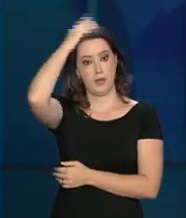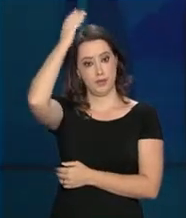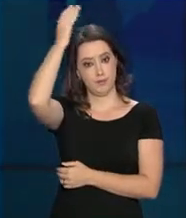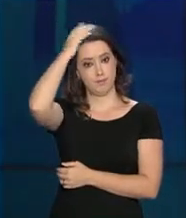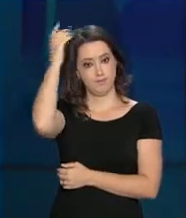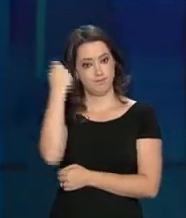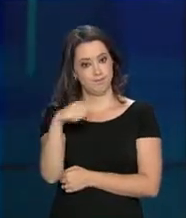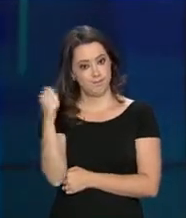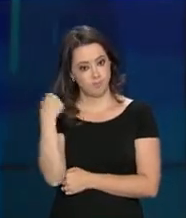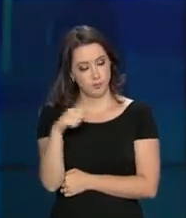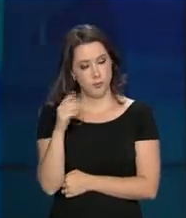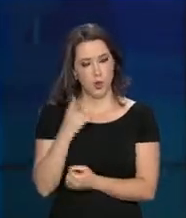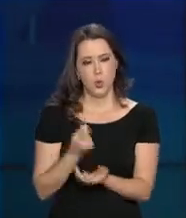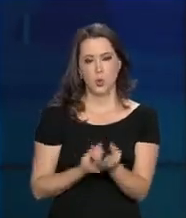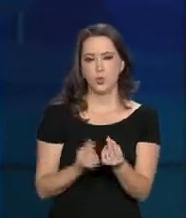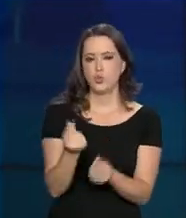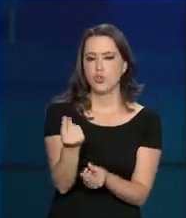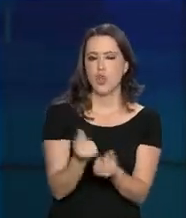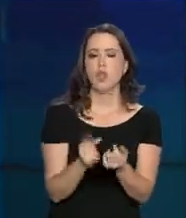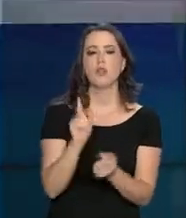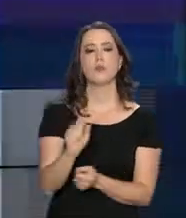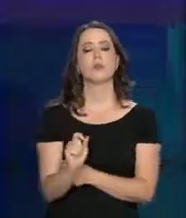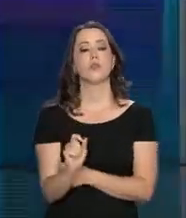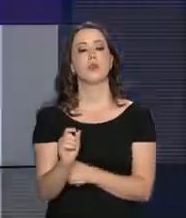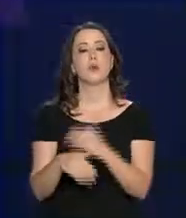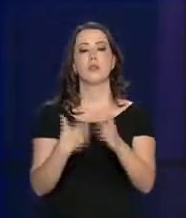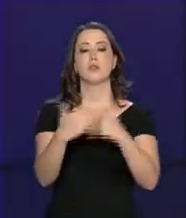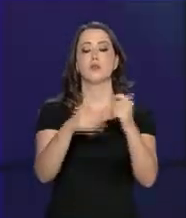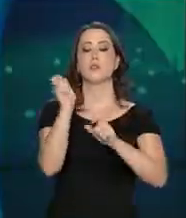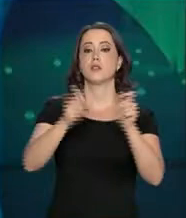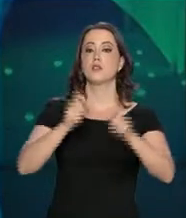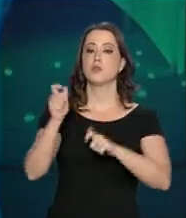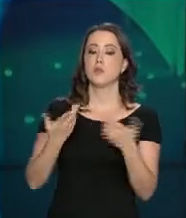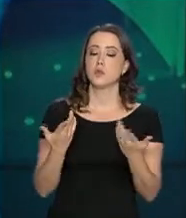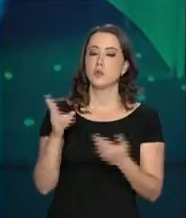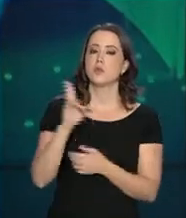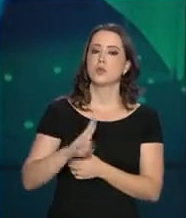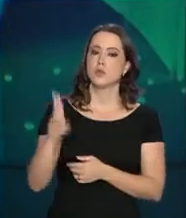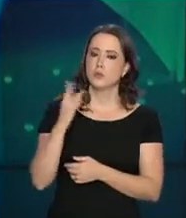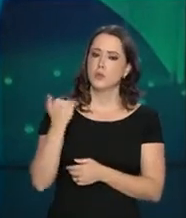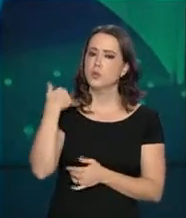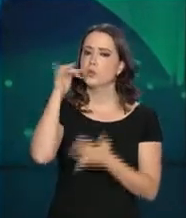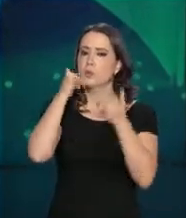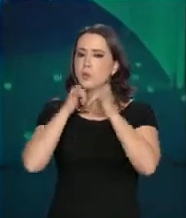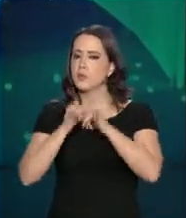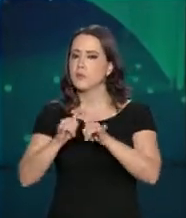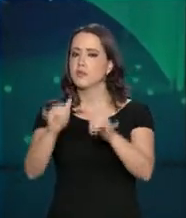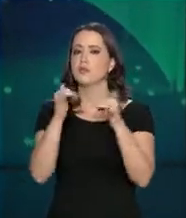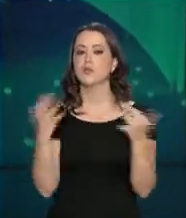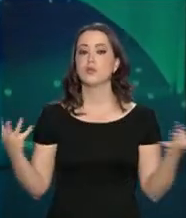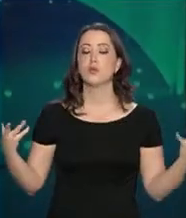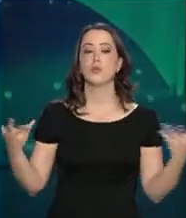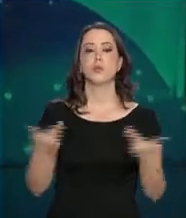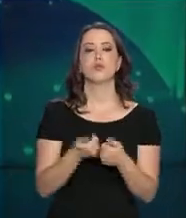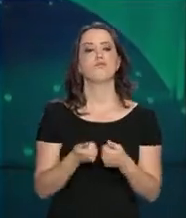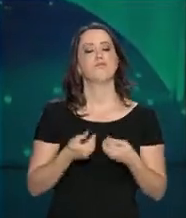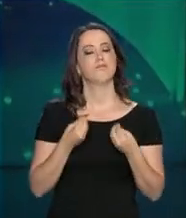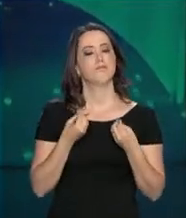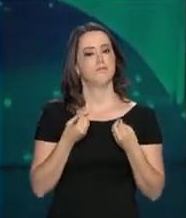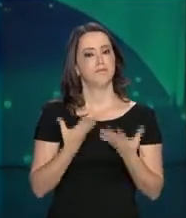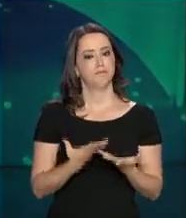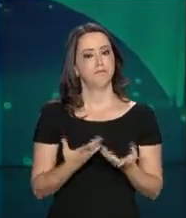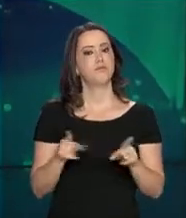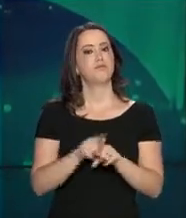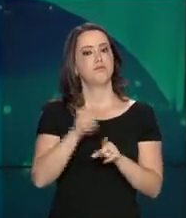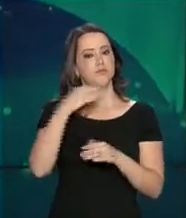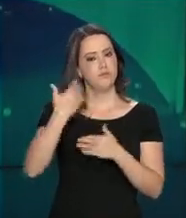Grande do Sul. Os investimentos são para atender o crescimento do número de consumidores e da demanda de energia elétrica, manter